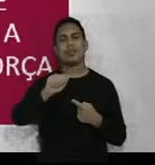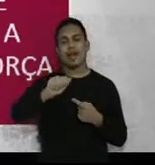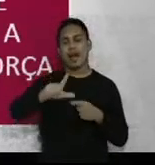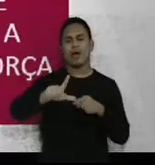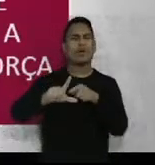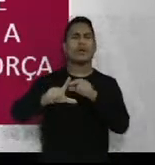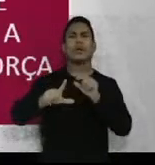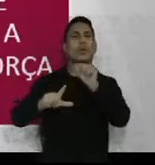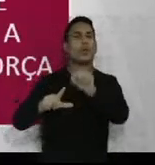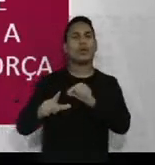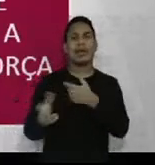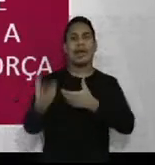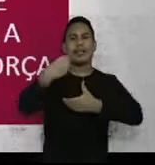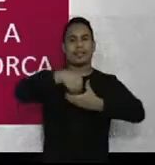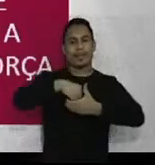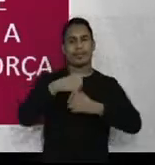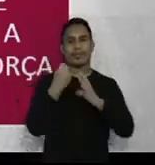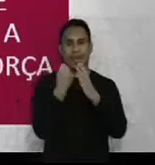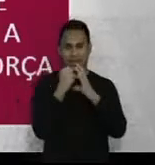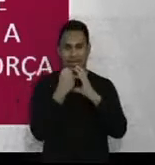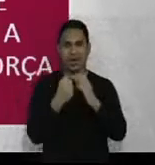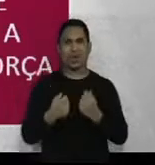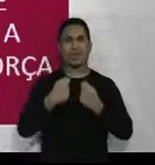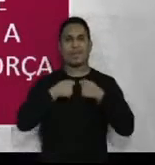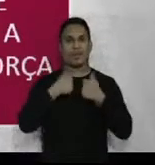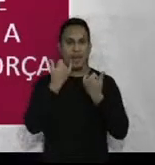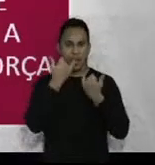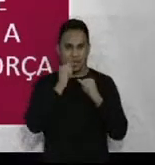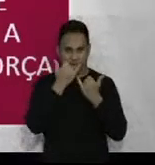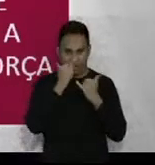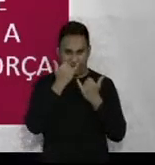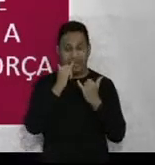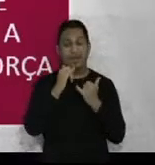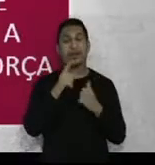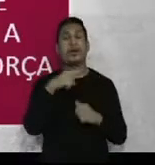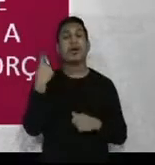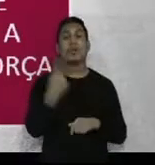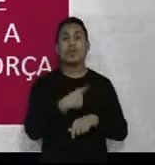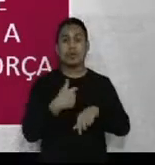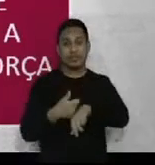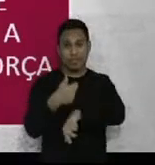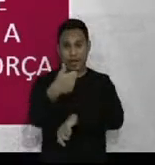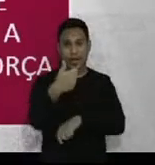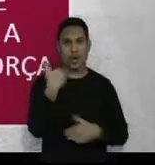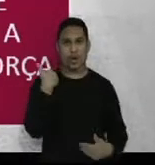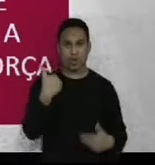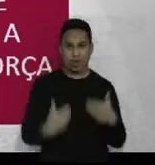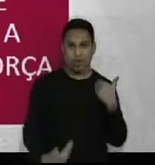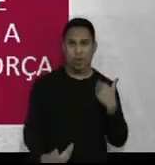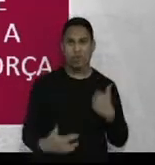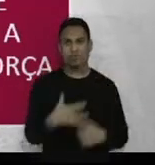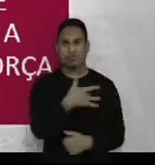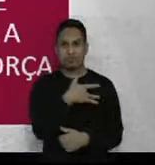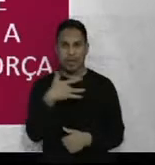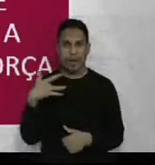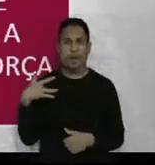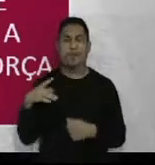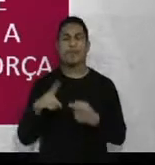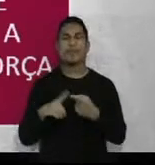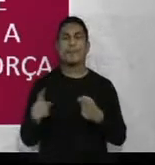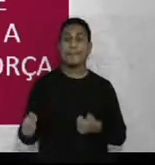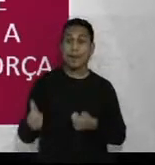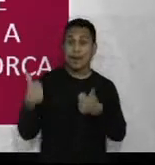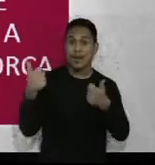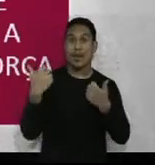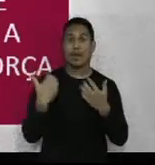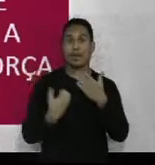energia. Então, quando a gente melhora a biogênese e a respiração mitocondrial, a gente está melhorando essa produção de energia para o todo, não só para